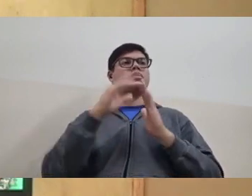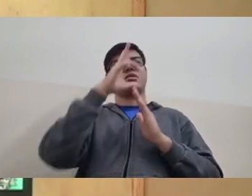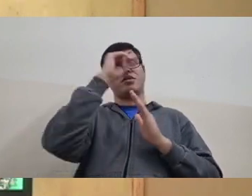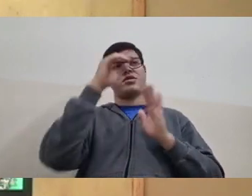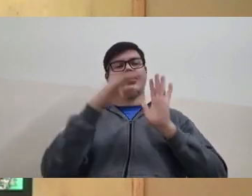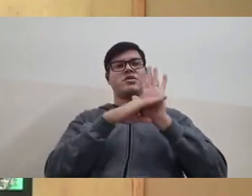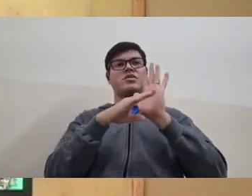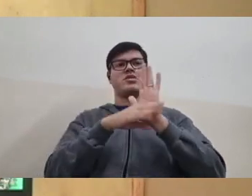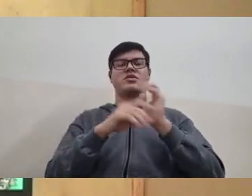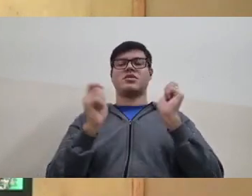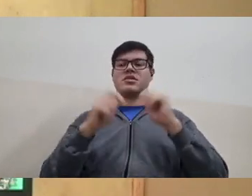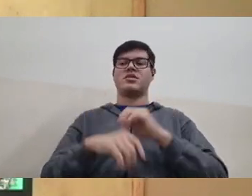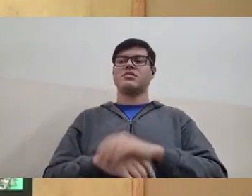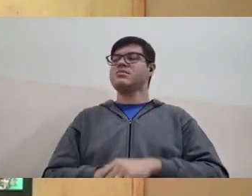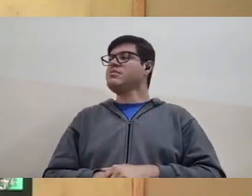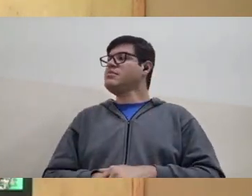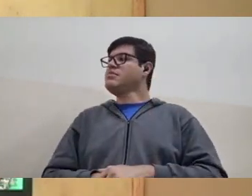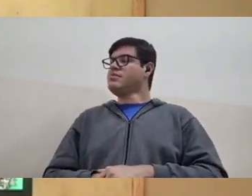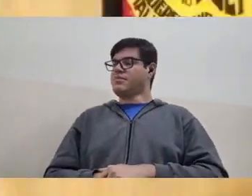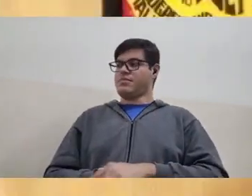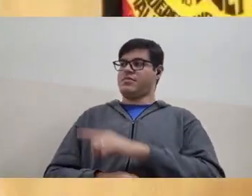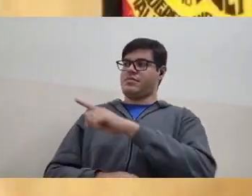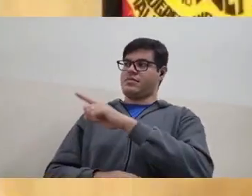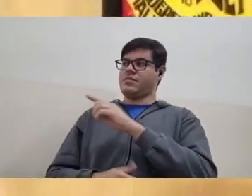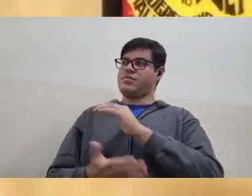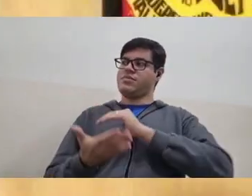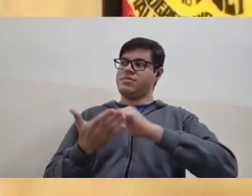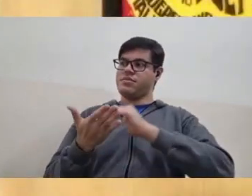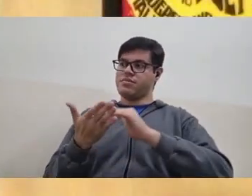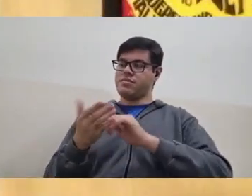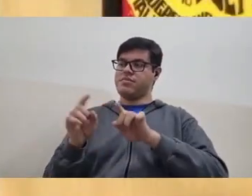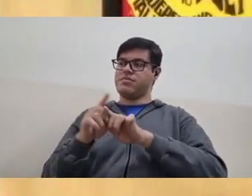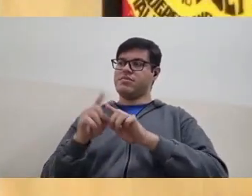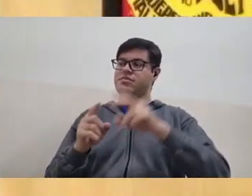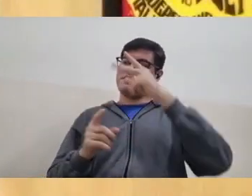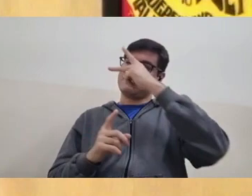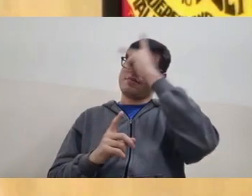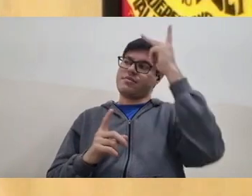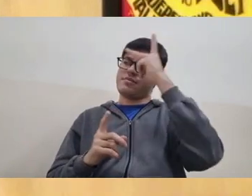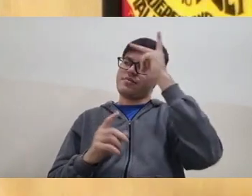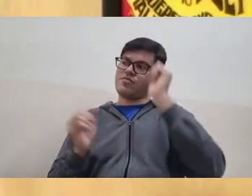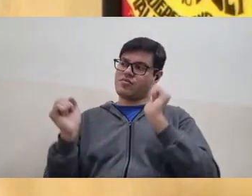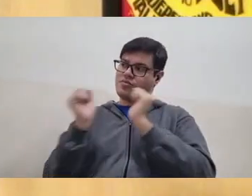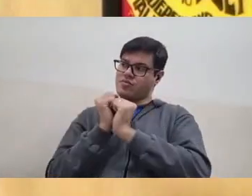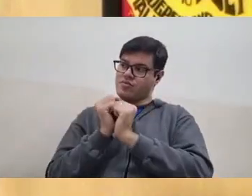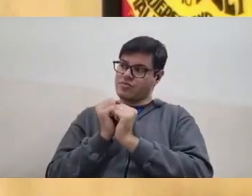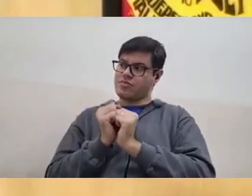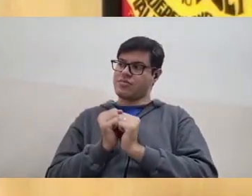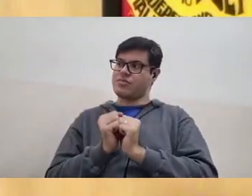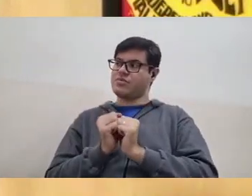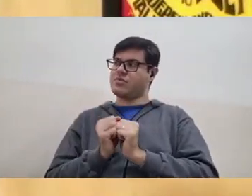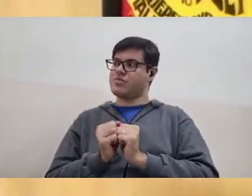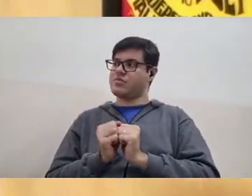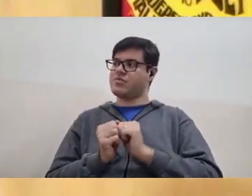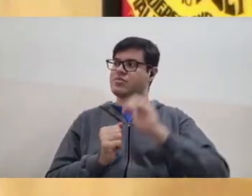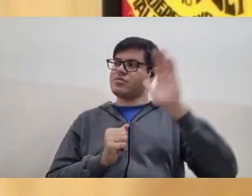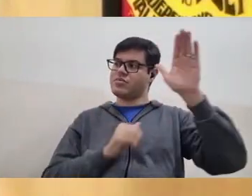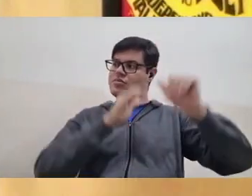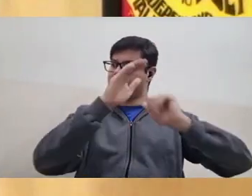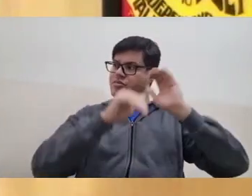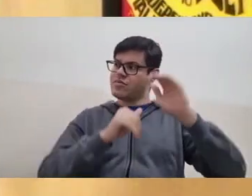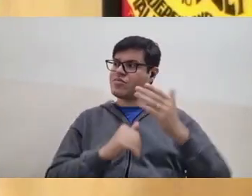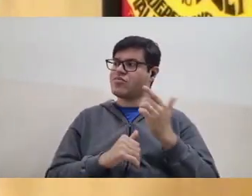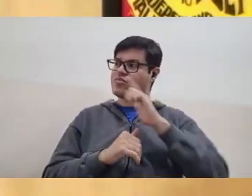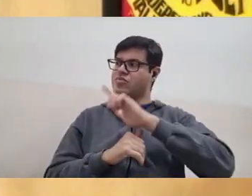auxílio da prefeitura ajuda muito. Você, como secretário e o prefeito, foram atrás de conseguir essas coisas? Sim, sim. Então tem que